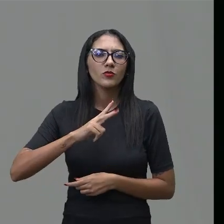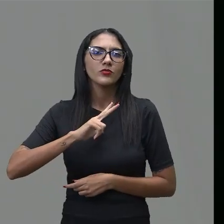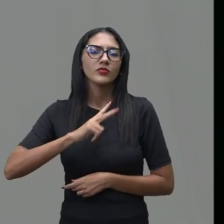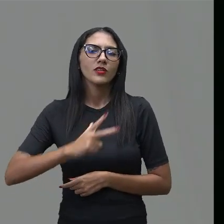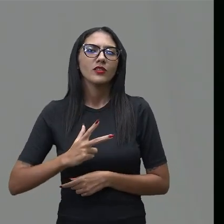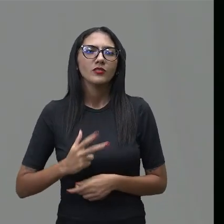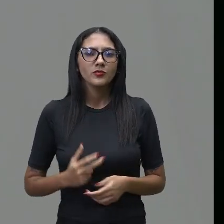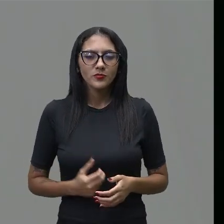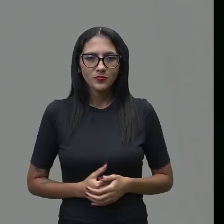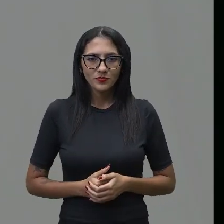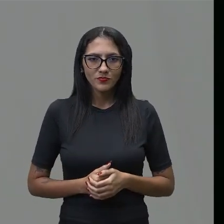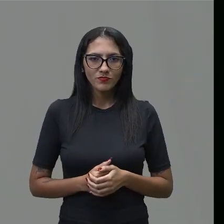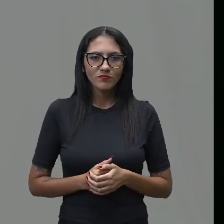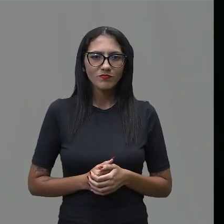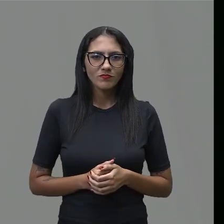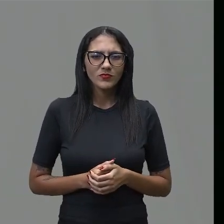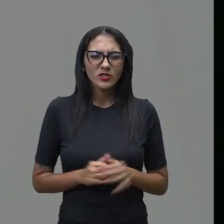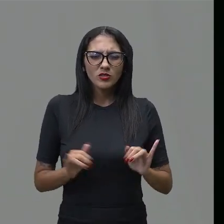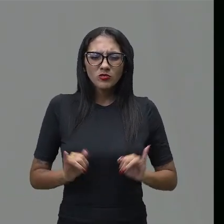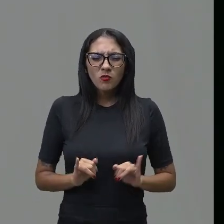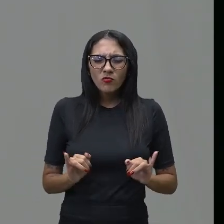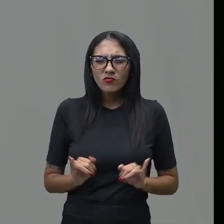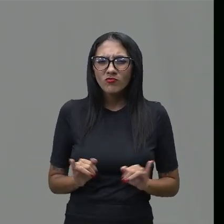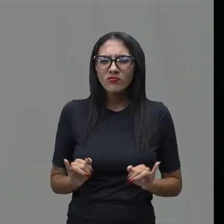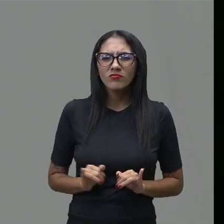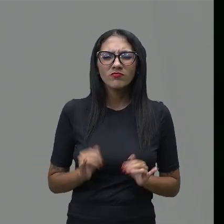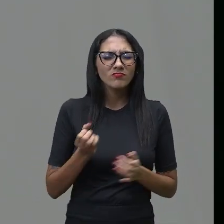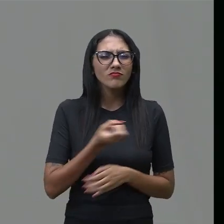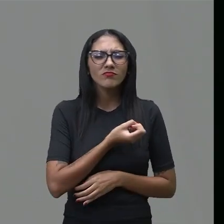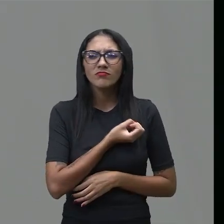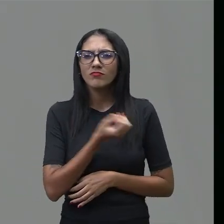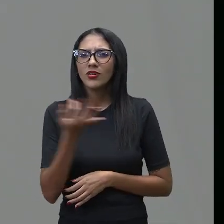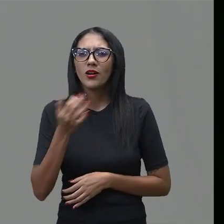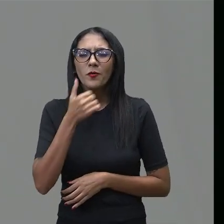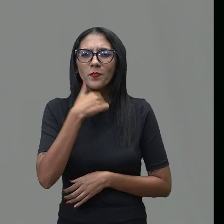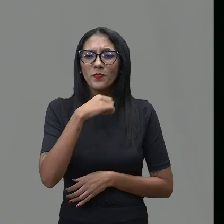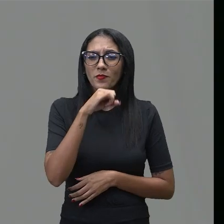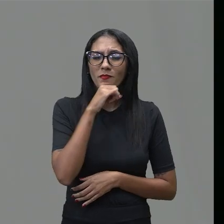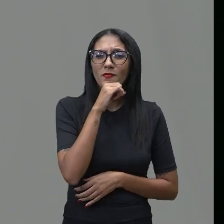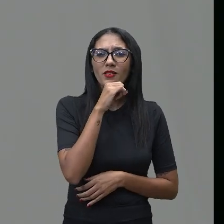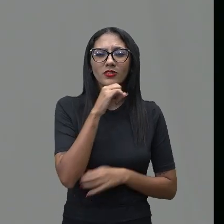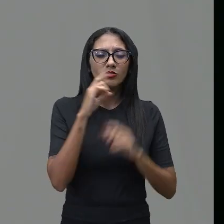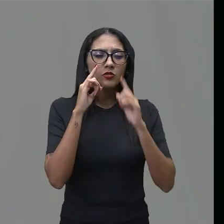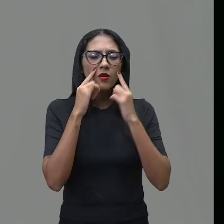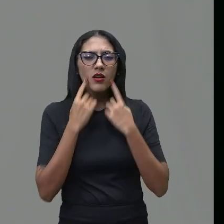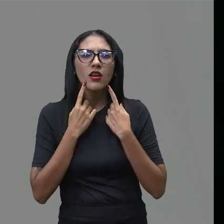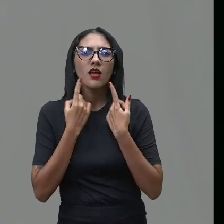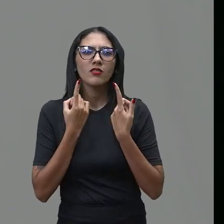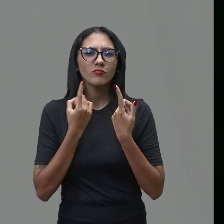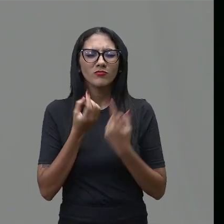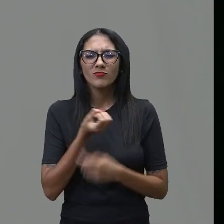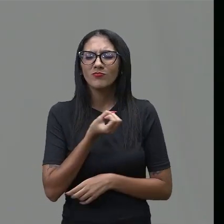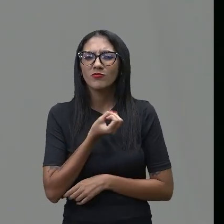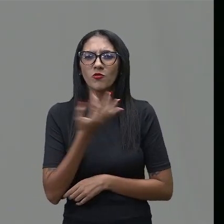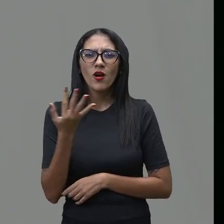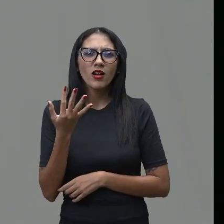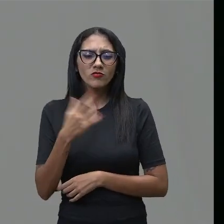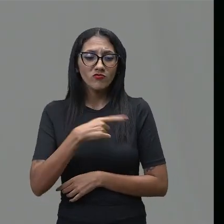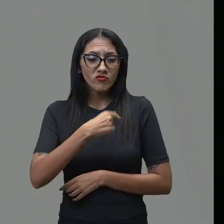te cruzarmos, quantas mães choraram, quantos filhos em vão